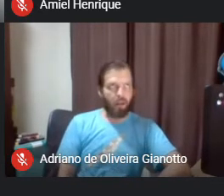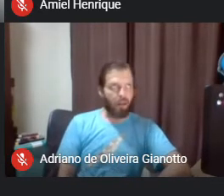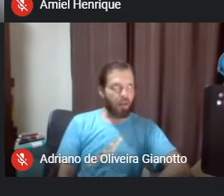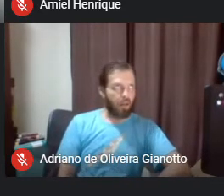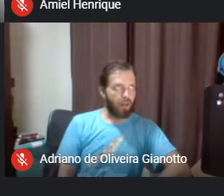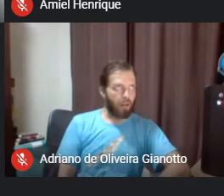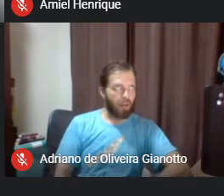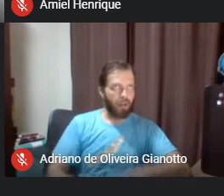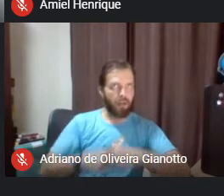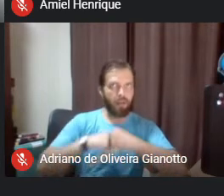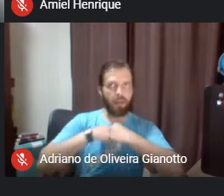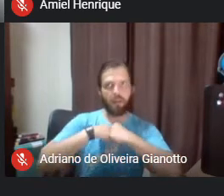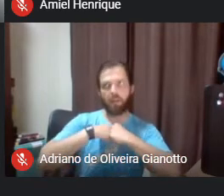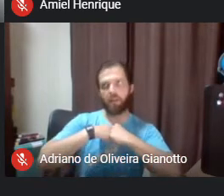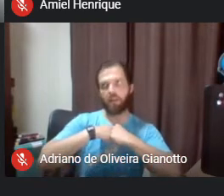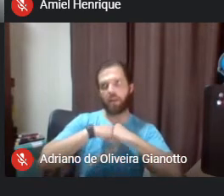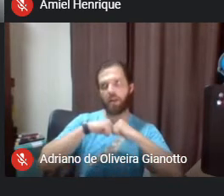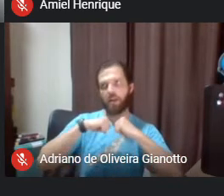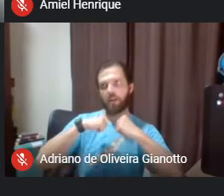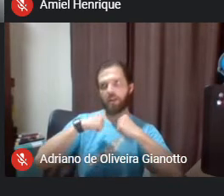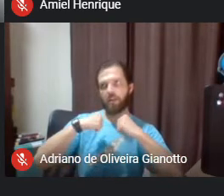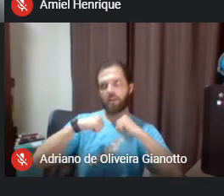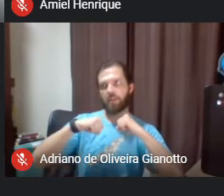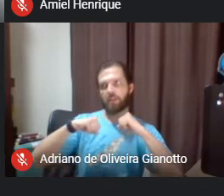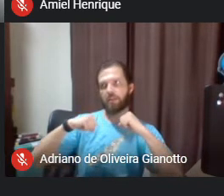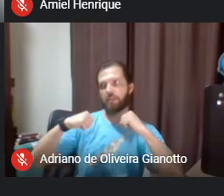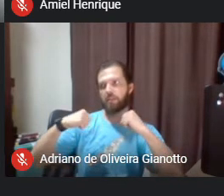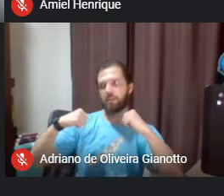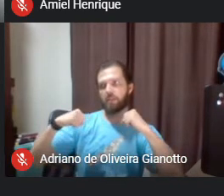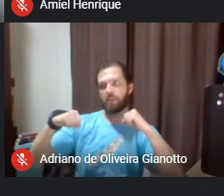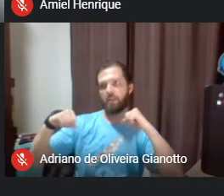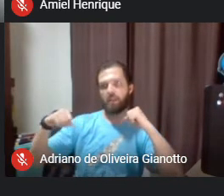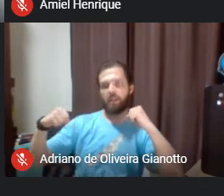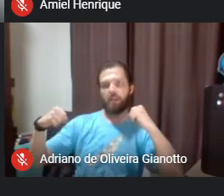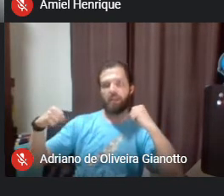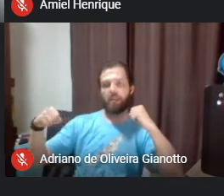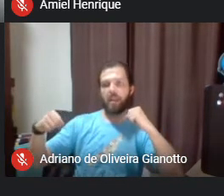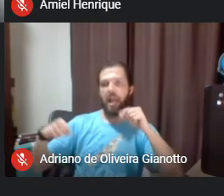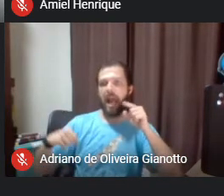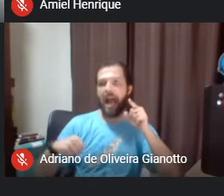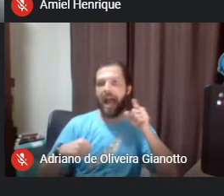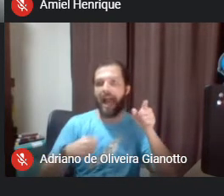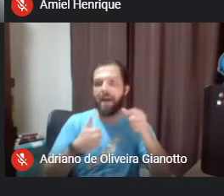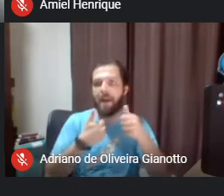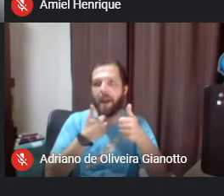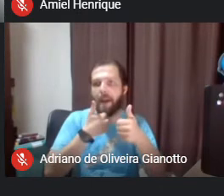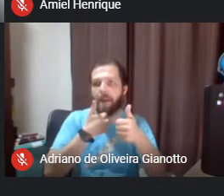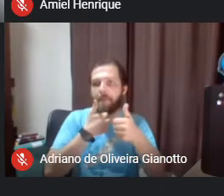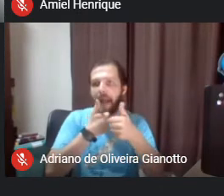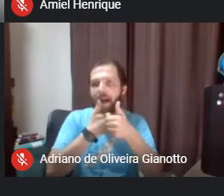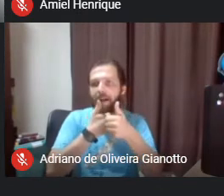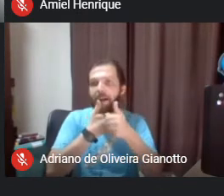Vocês acham que é pequeno? Não, é gigantesco.